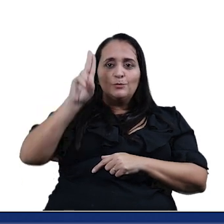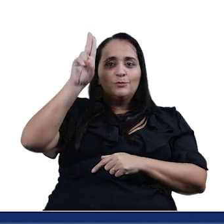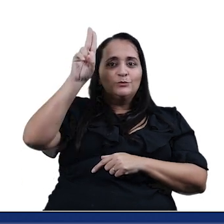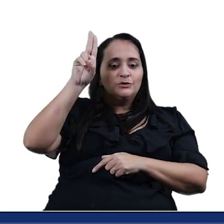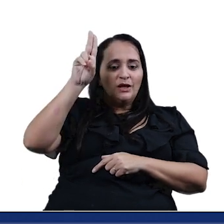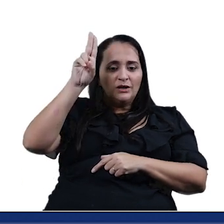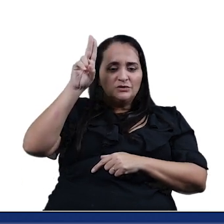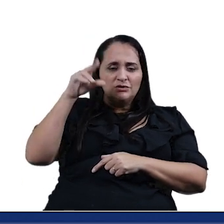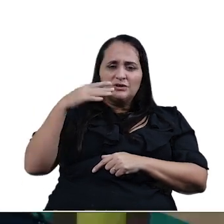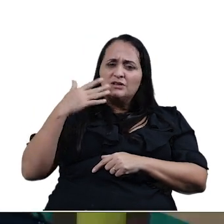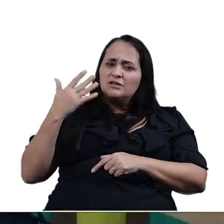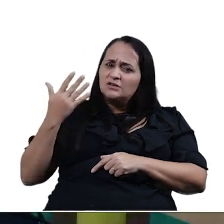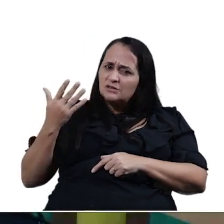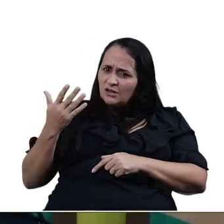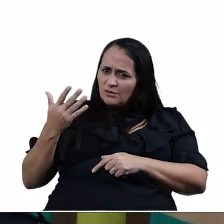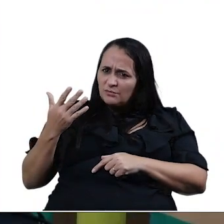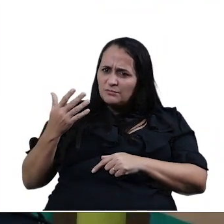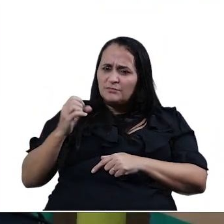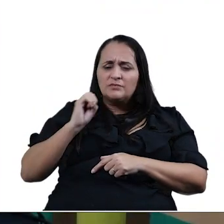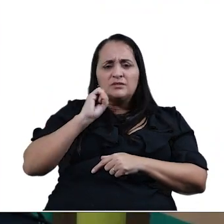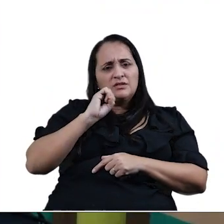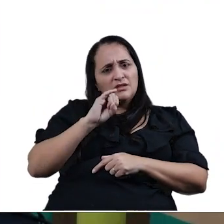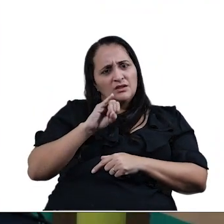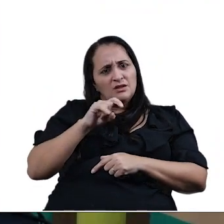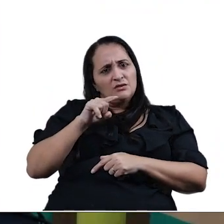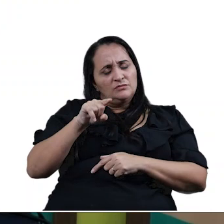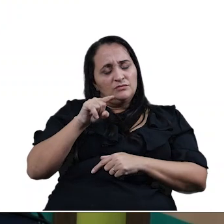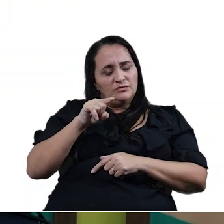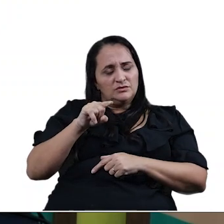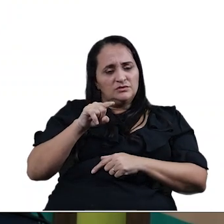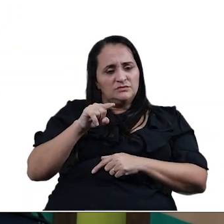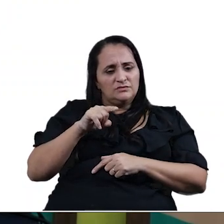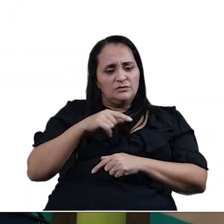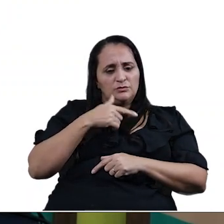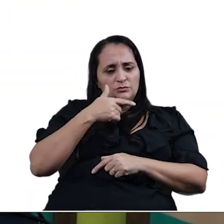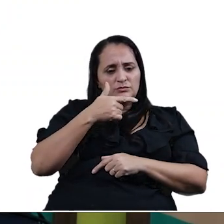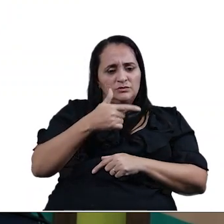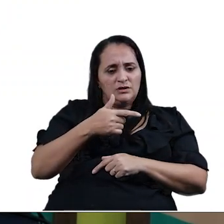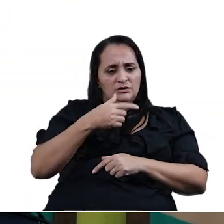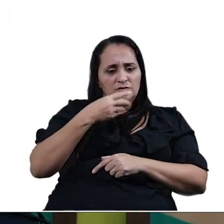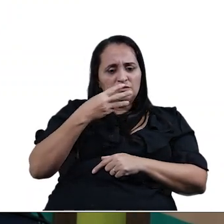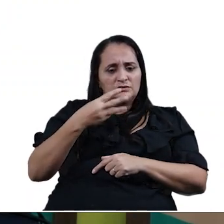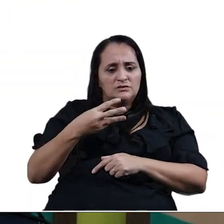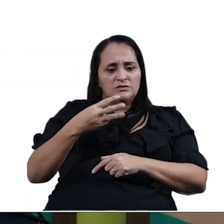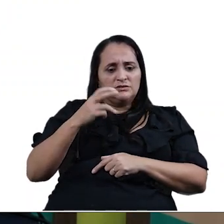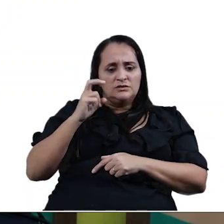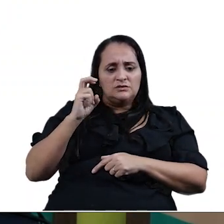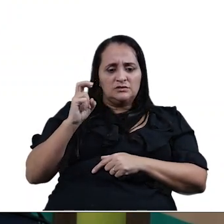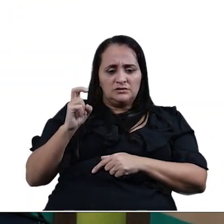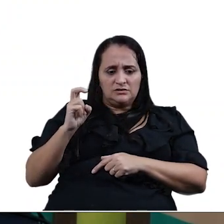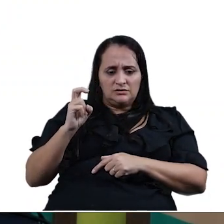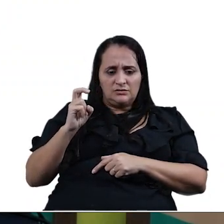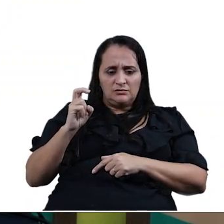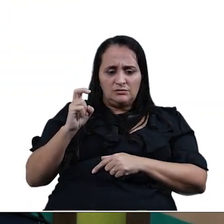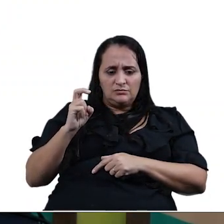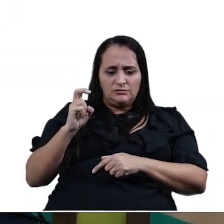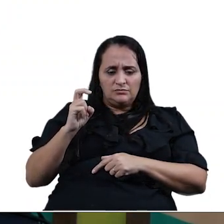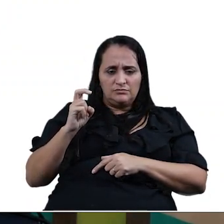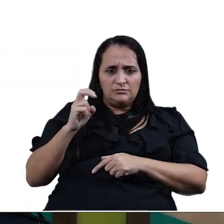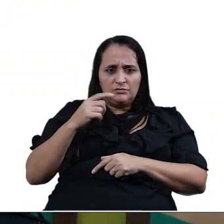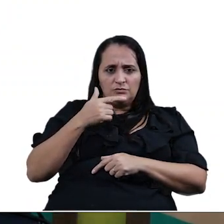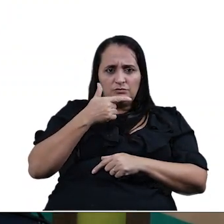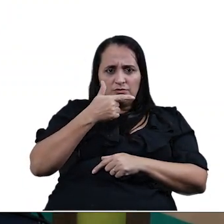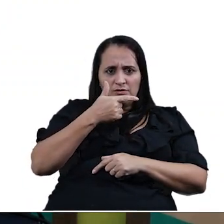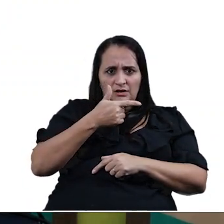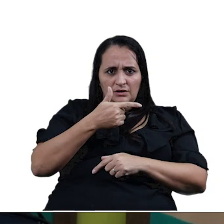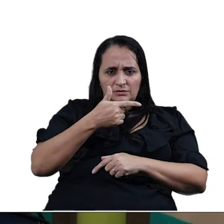5 unidades. Se você vai falar o número 235, presta atenção, você está dizendo assim, você está decompondo ele assim, ó,